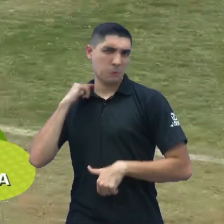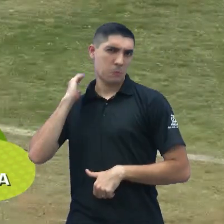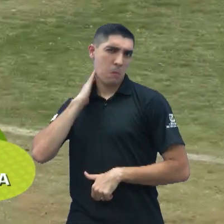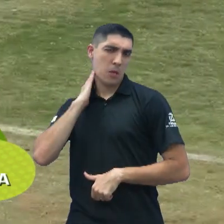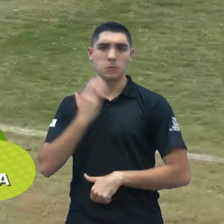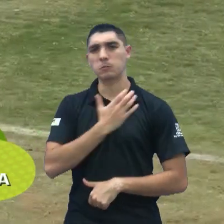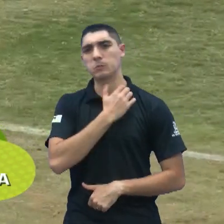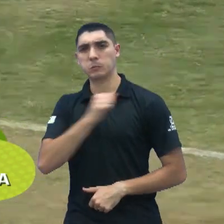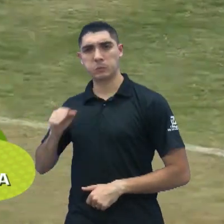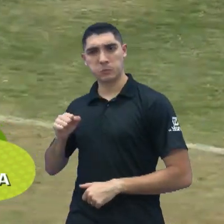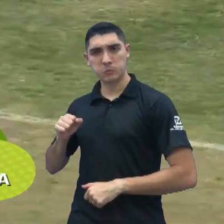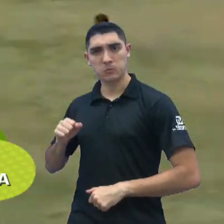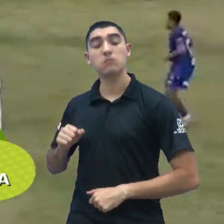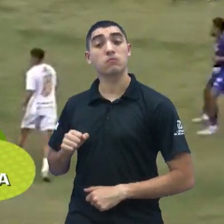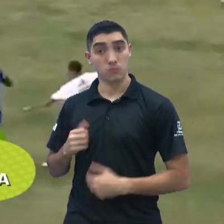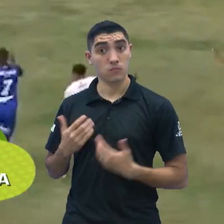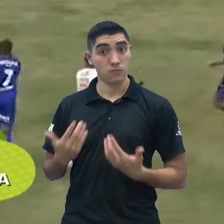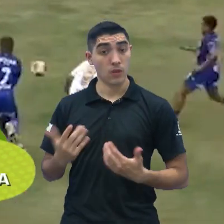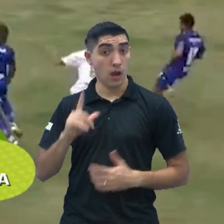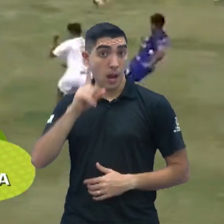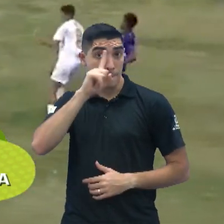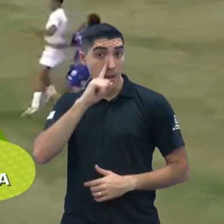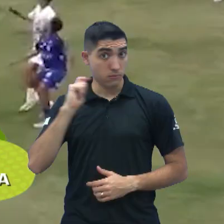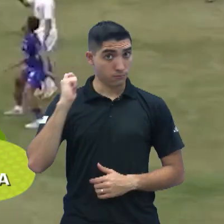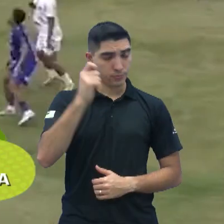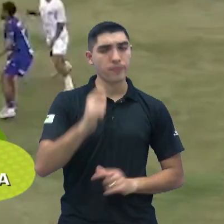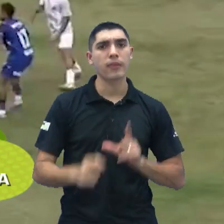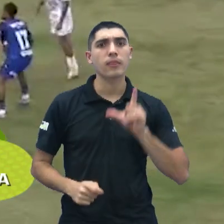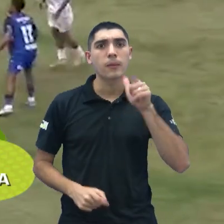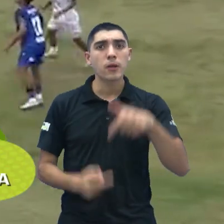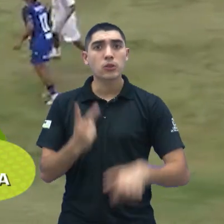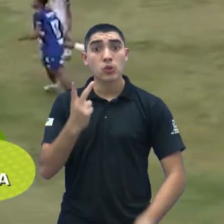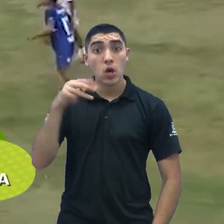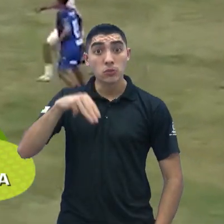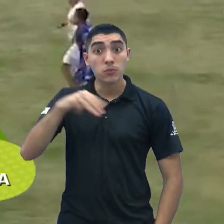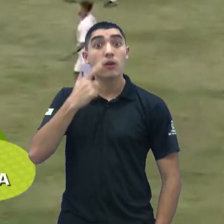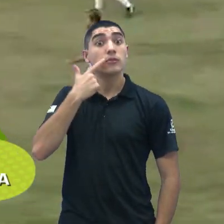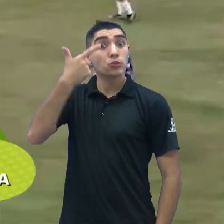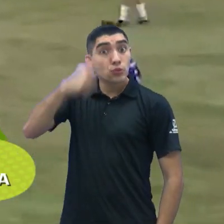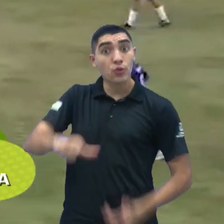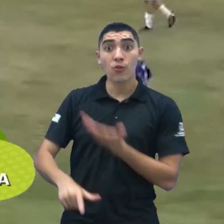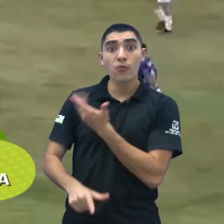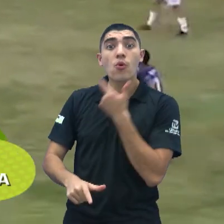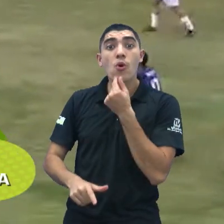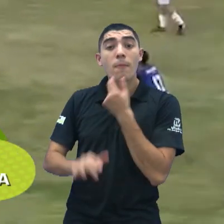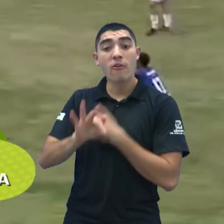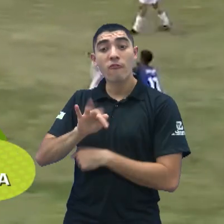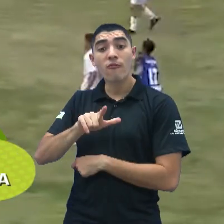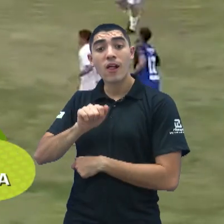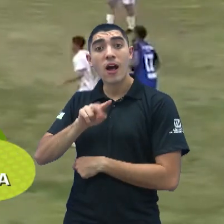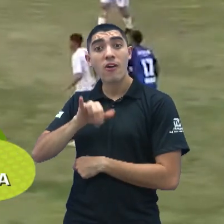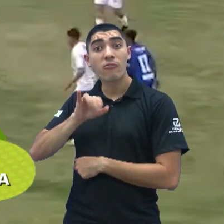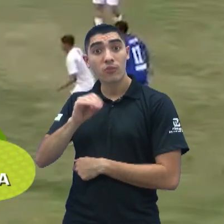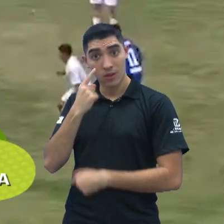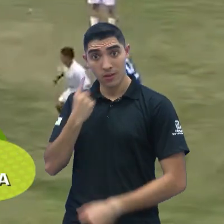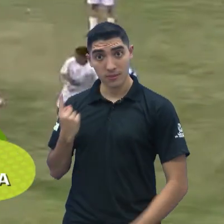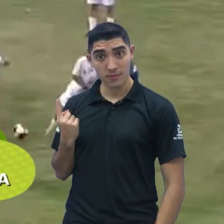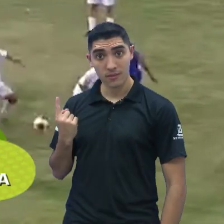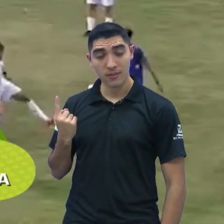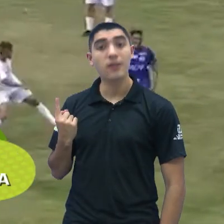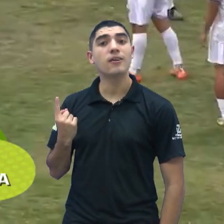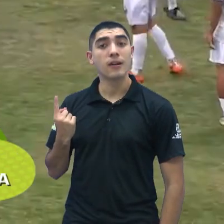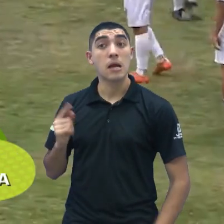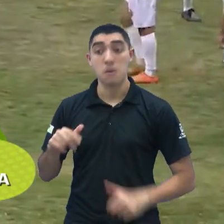acabou recebendo o cartão amarelo. Aí, 2 minutos depois, o mesmo Flávio Henrique subiu para brigar de cabeça com o